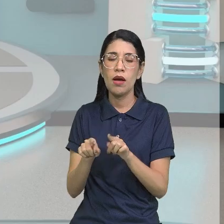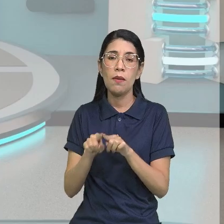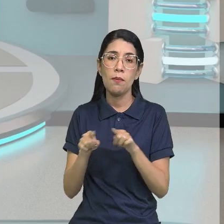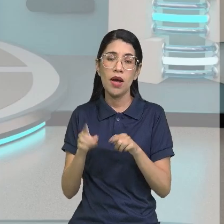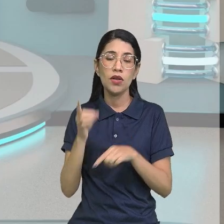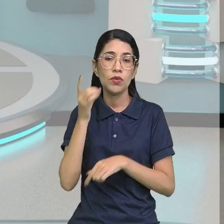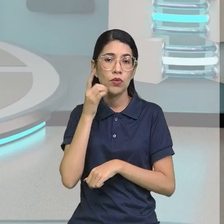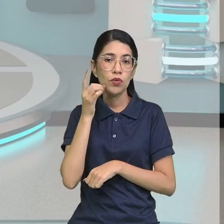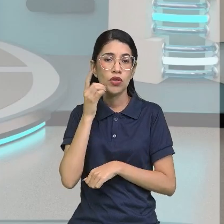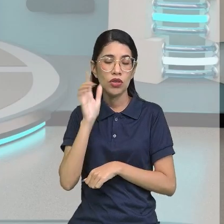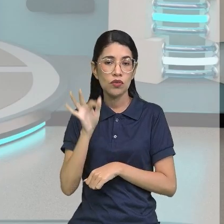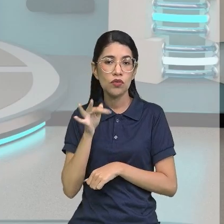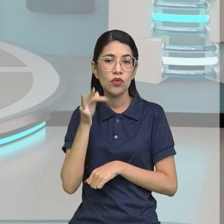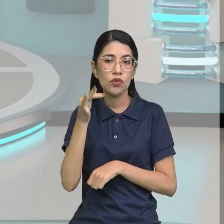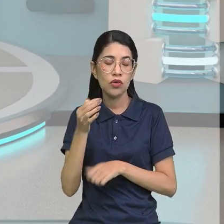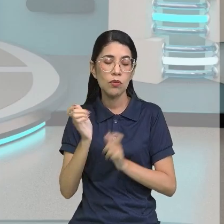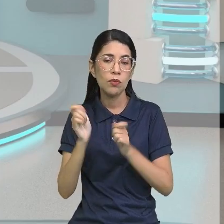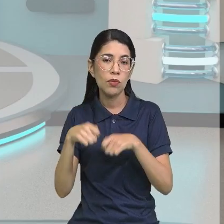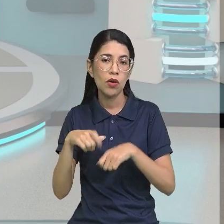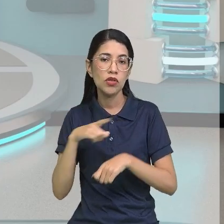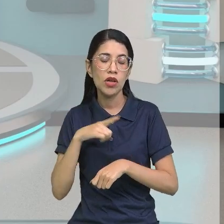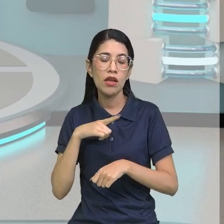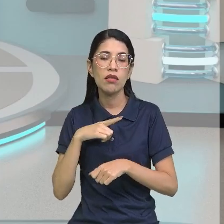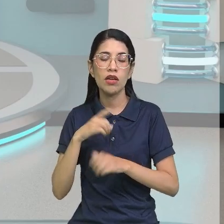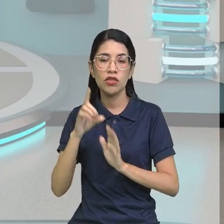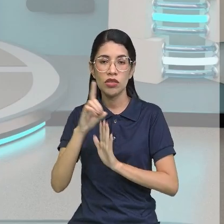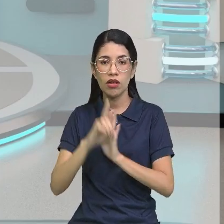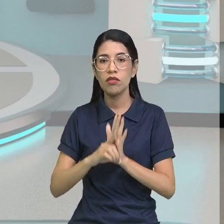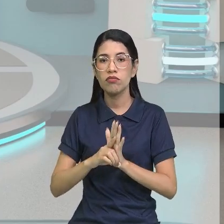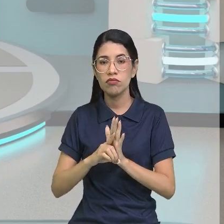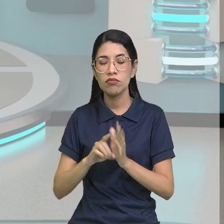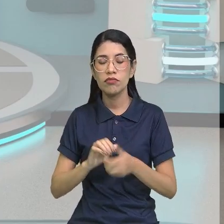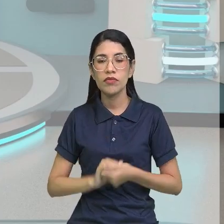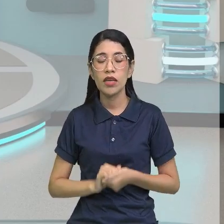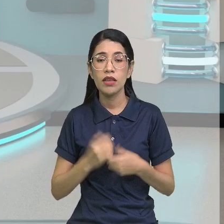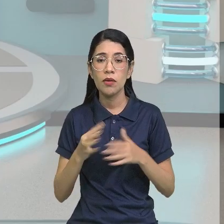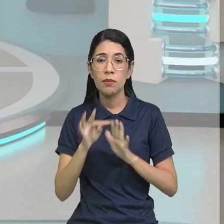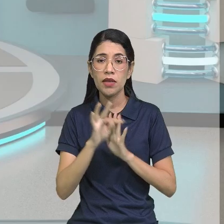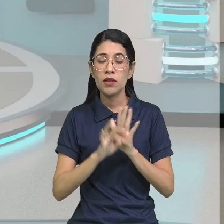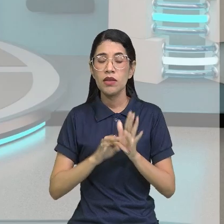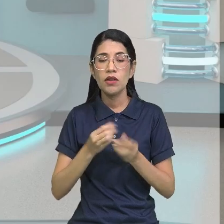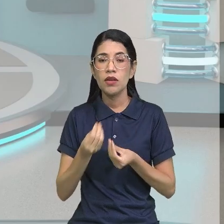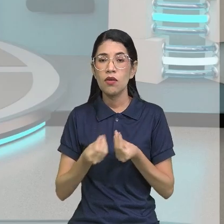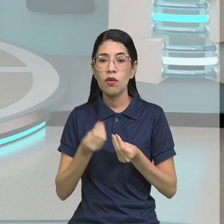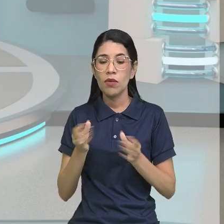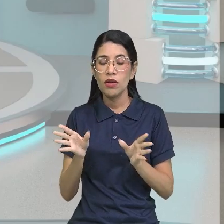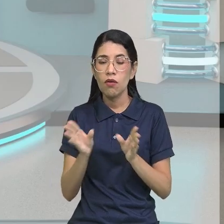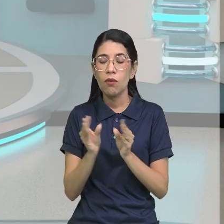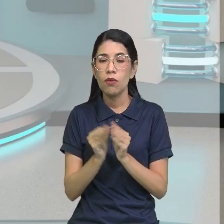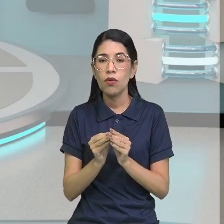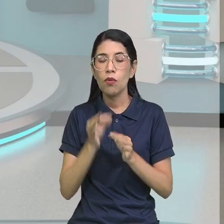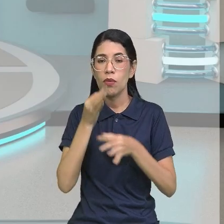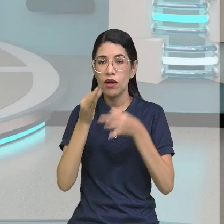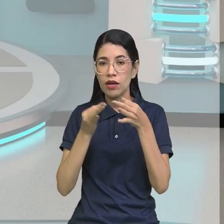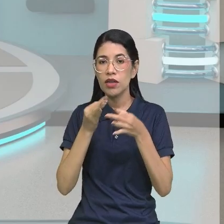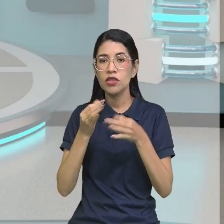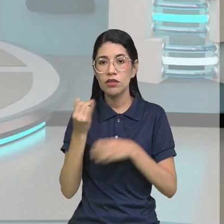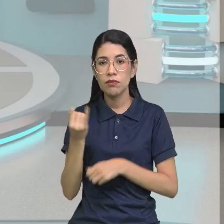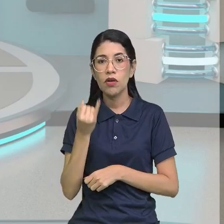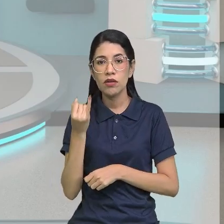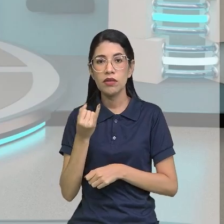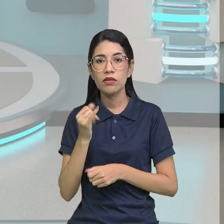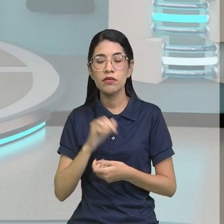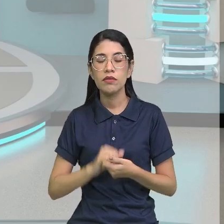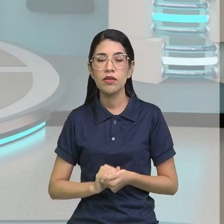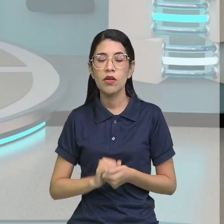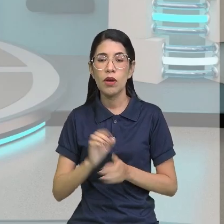dia ainda irá reivindicar pelos seus direitos. Então perceba que o texto fecha com uma crítica muito forte. E essa é